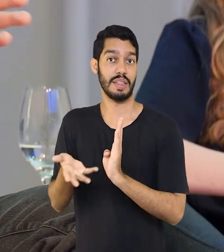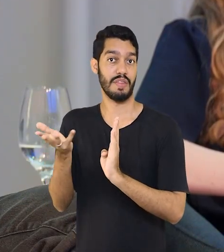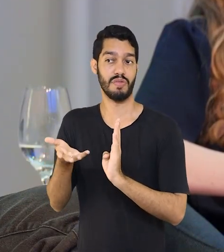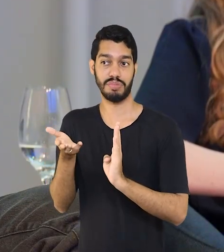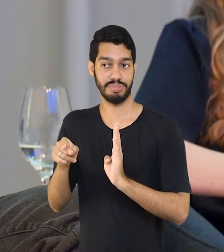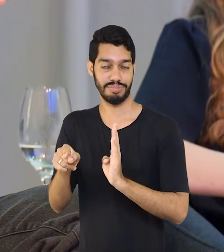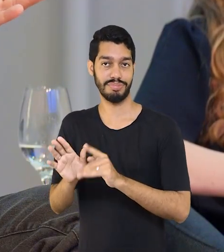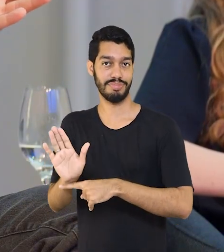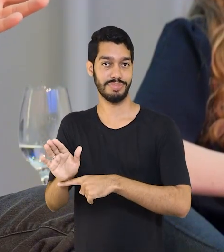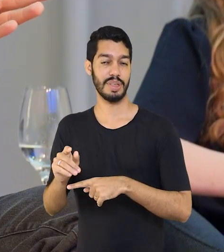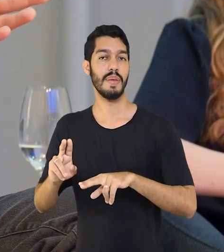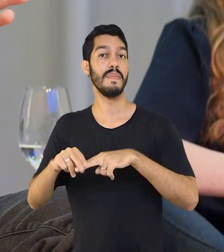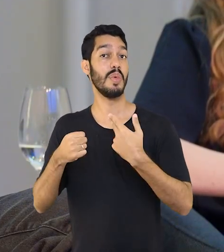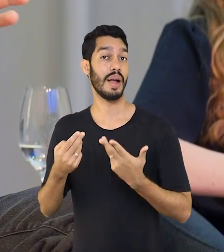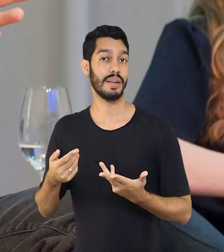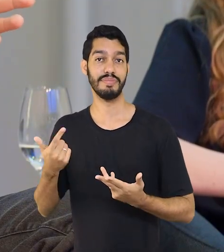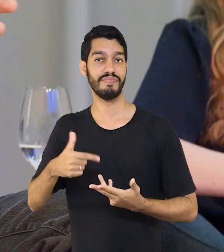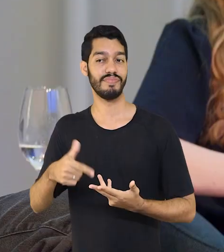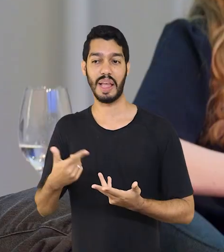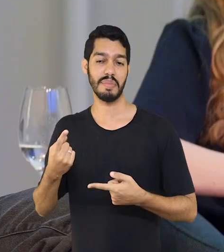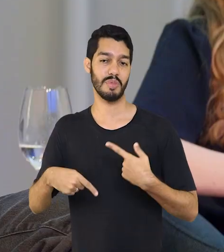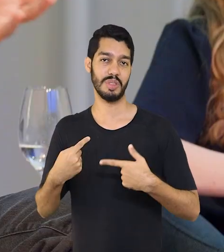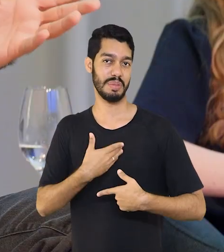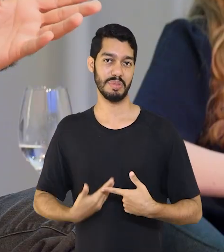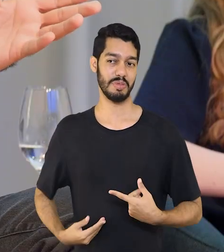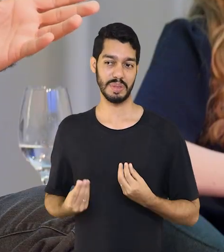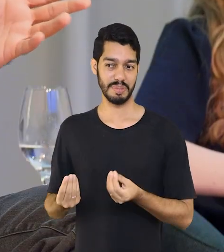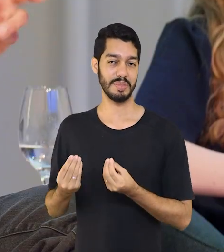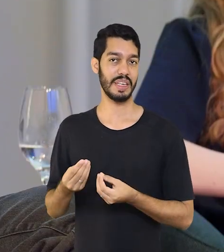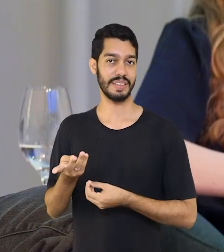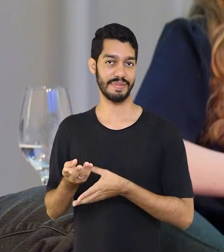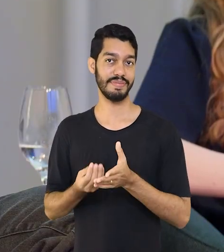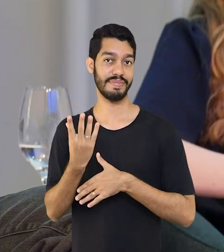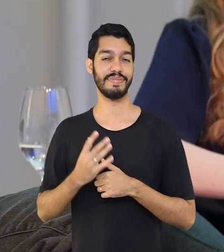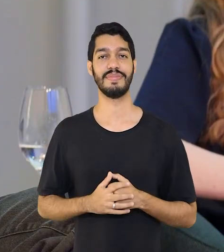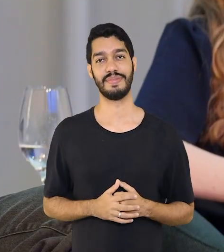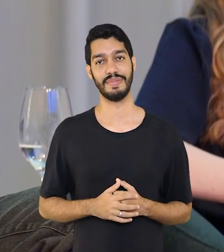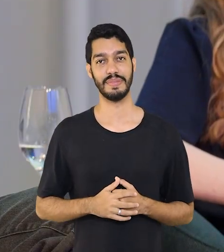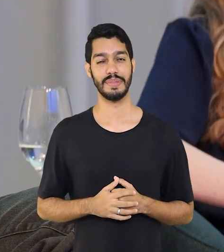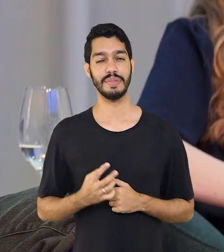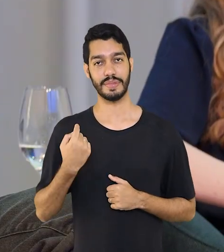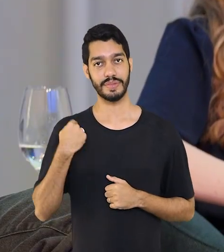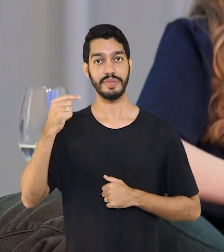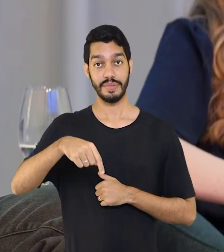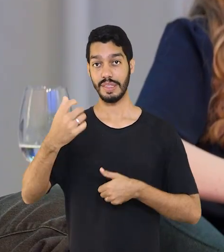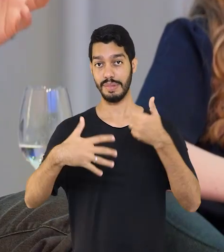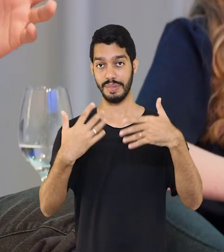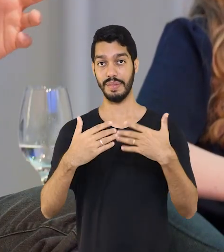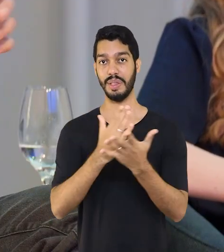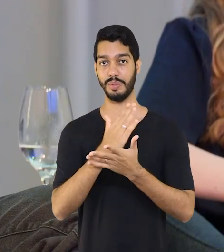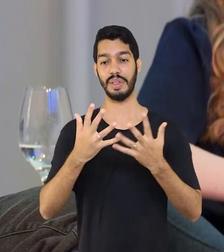ativos, em grande medida porque não existe política pública para isso. Então, eu fiz agora, enfim, trouxe